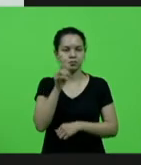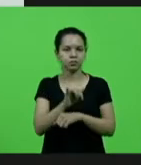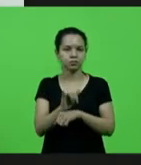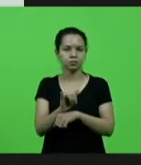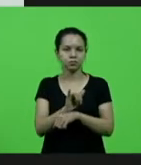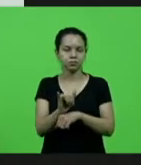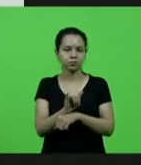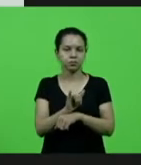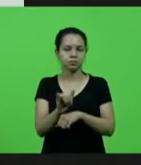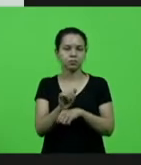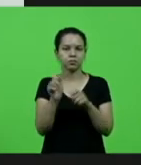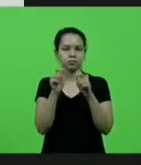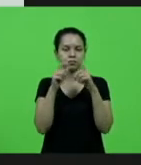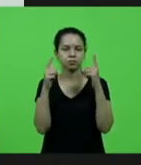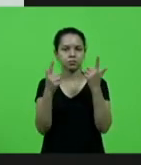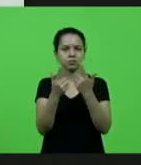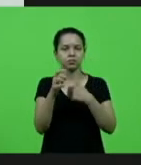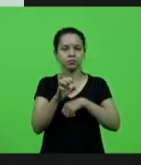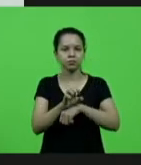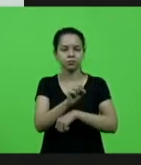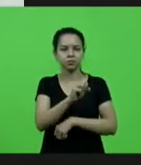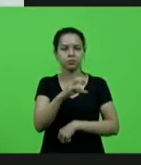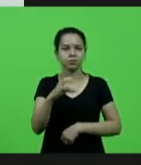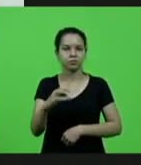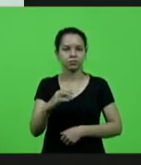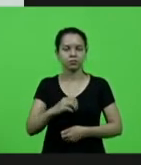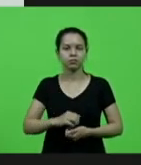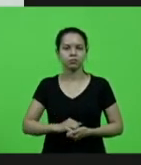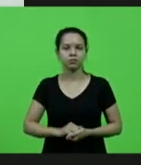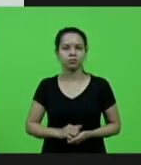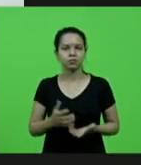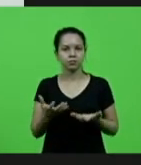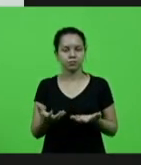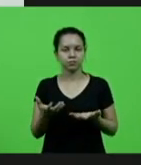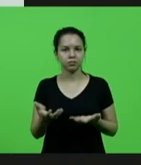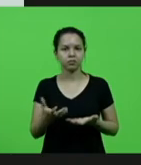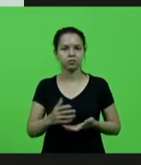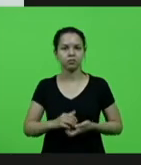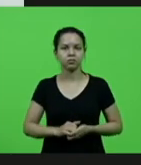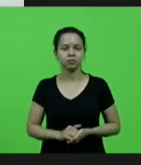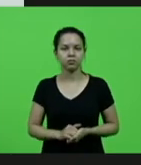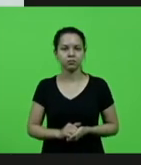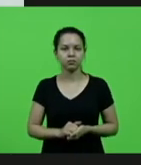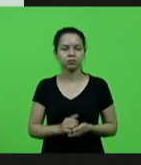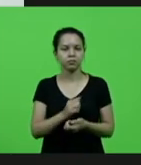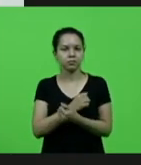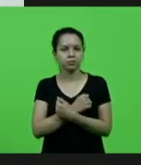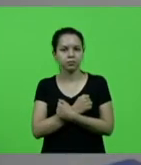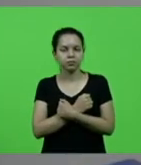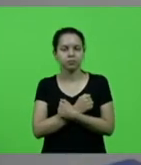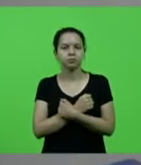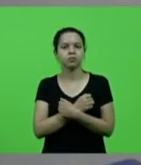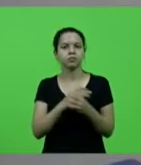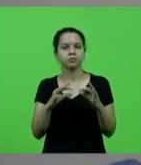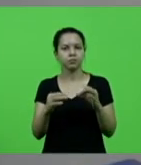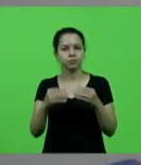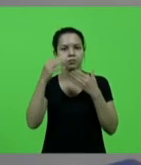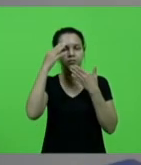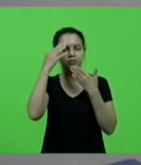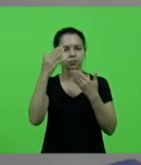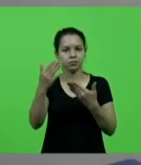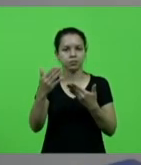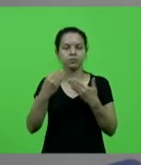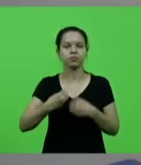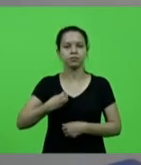Assembleia Legislativa de Santa Catarina. Eu quero, trazer um abraço muito forte, agradecer a presença